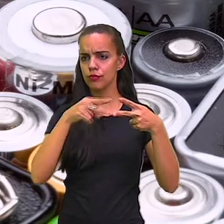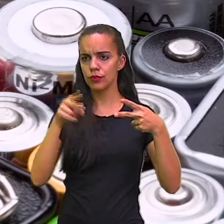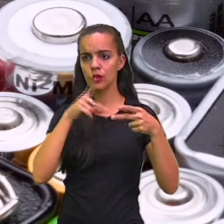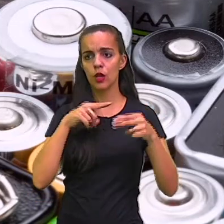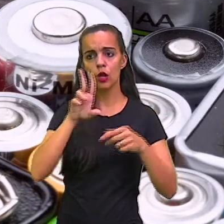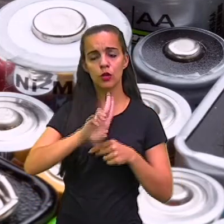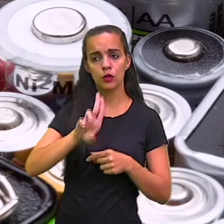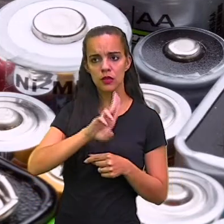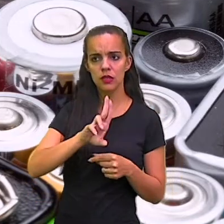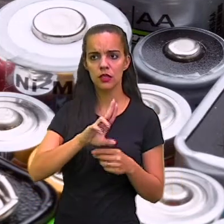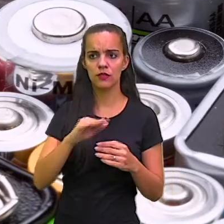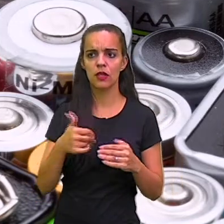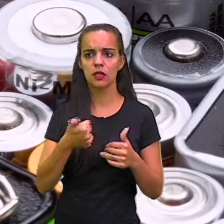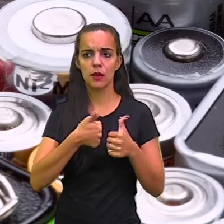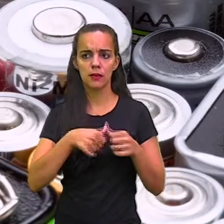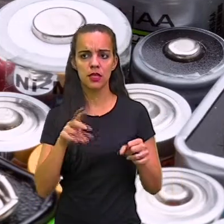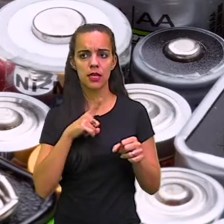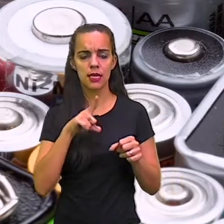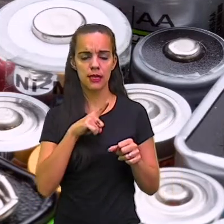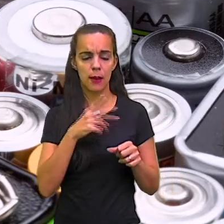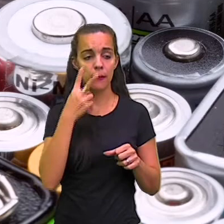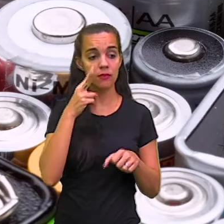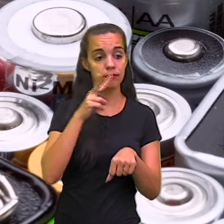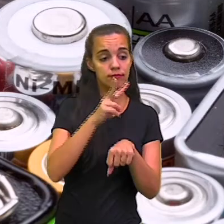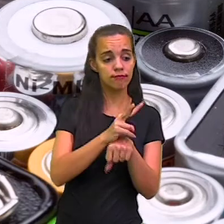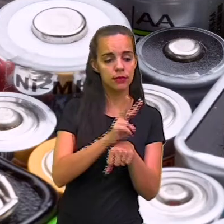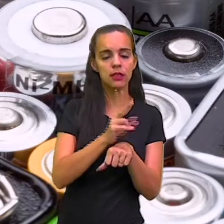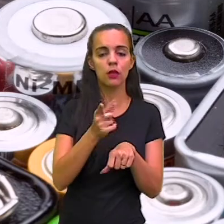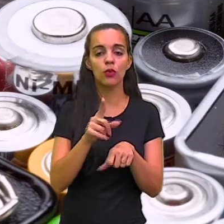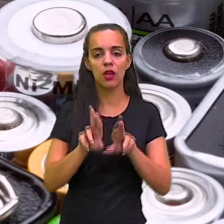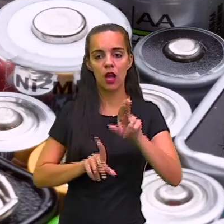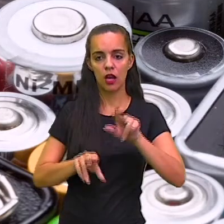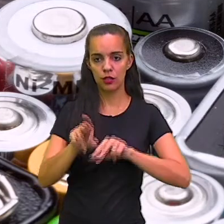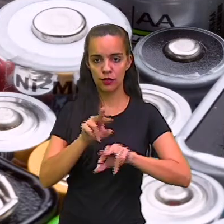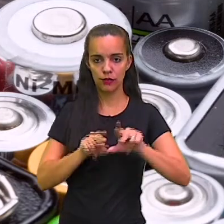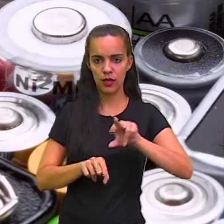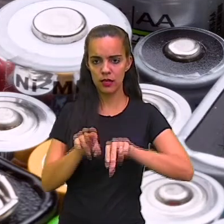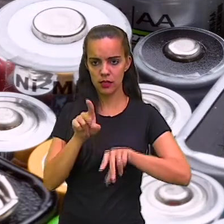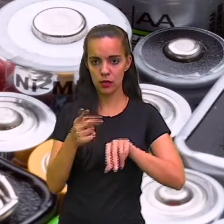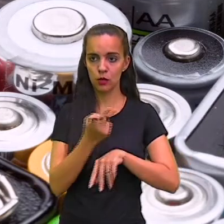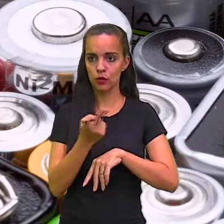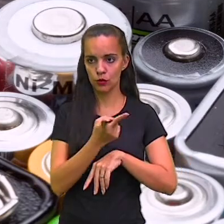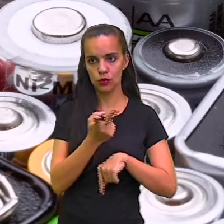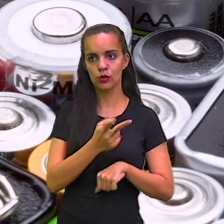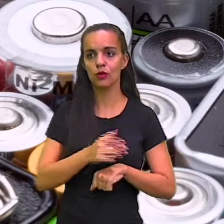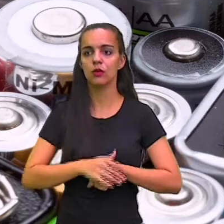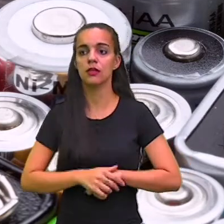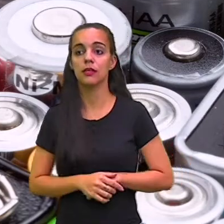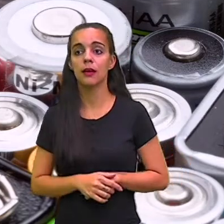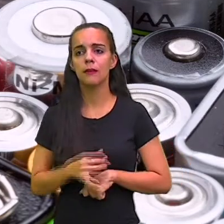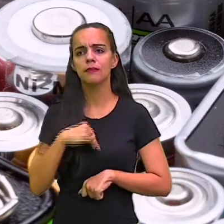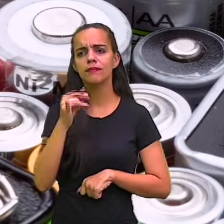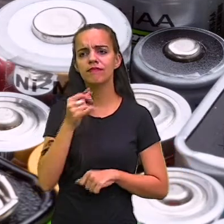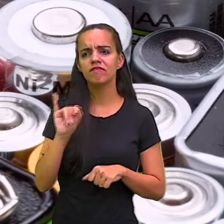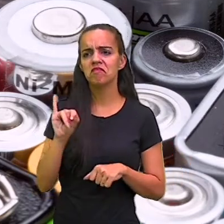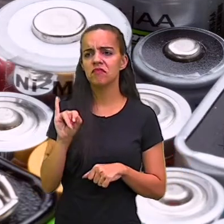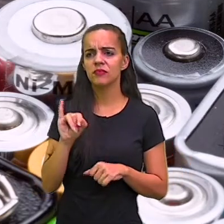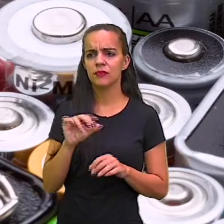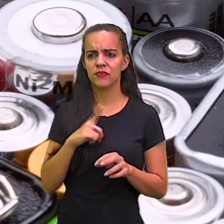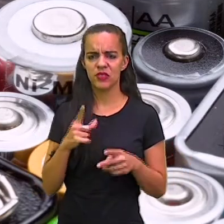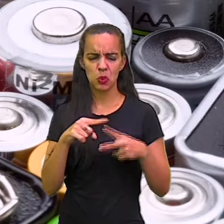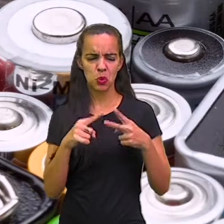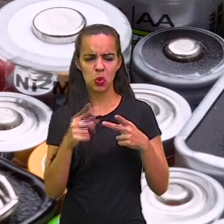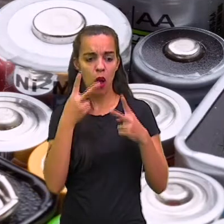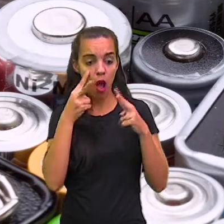usado para manter a diferença de um potencial E essas minúsculas partículas não